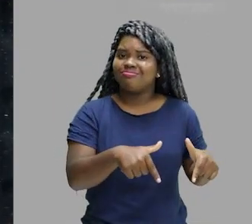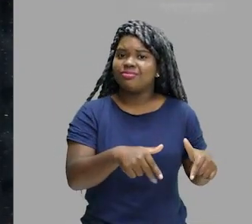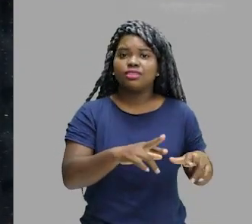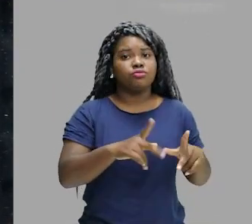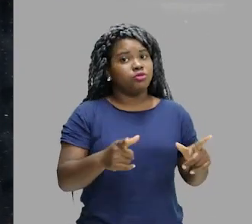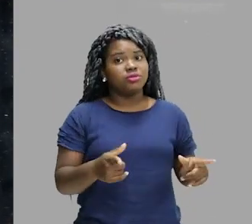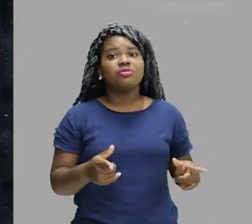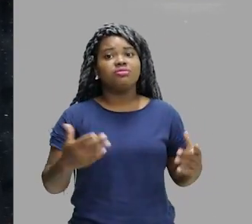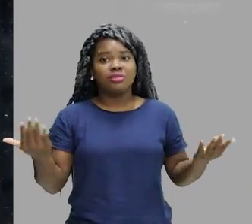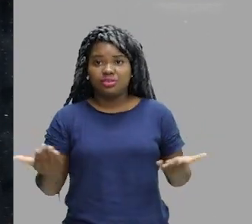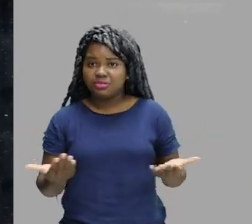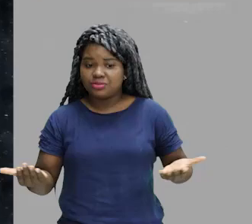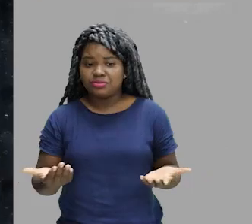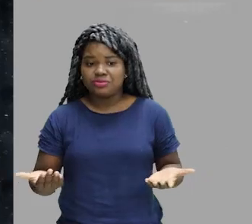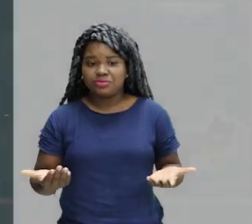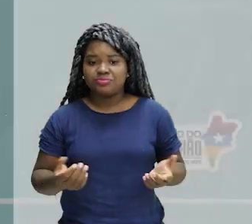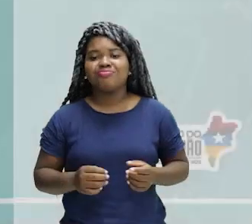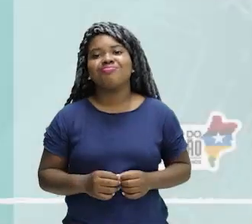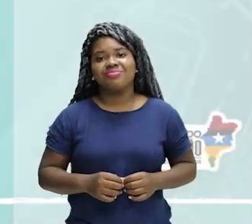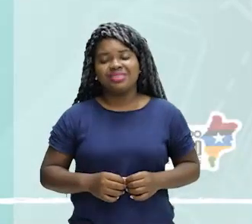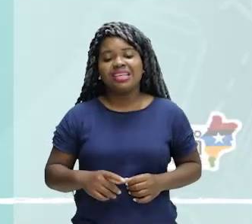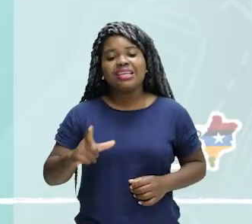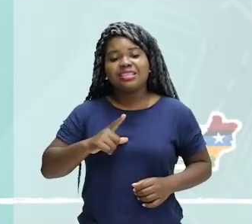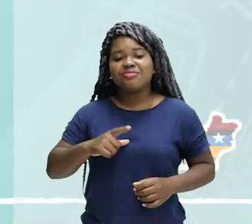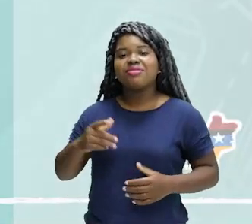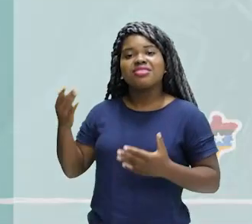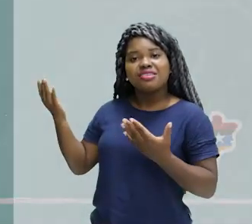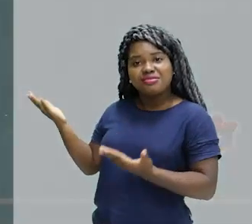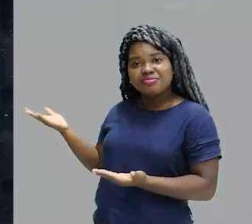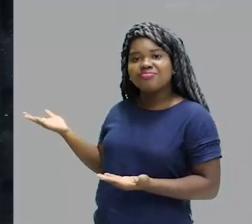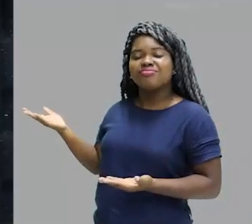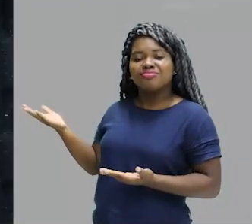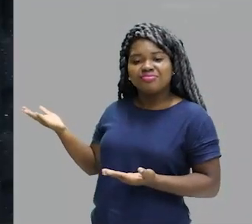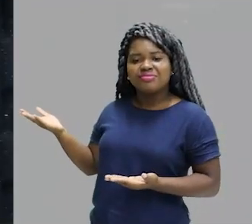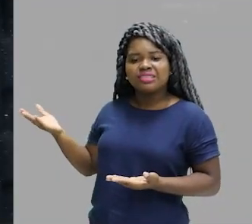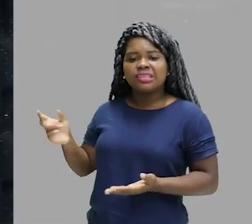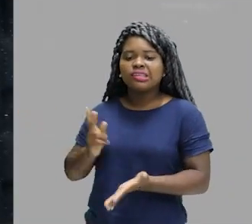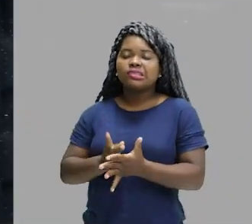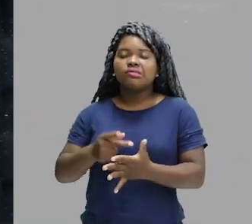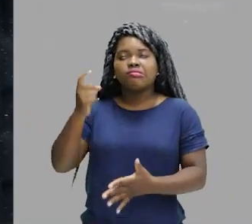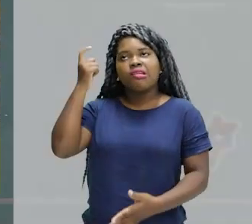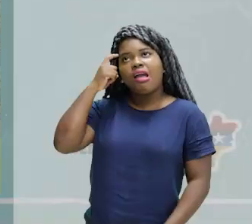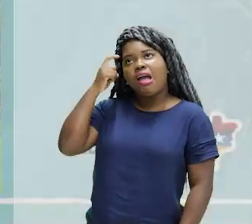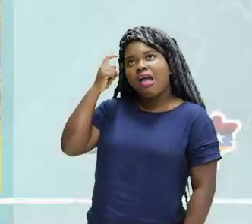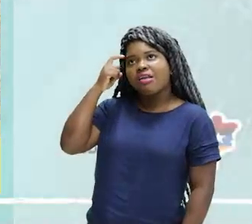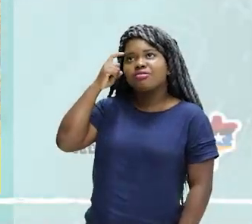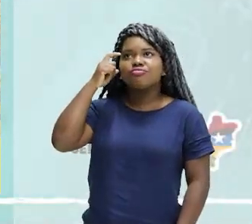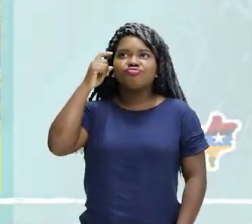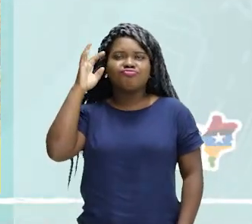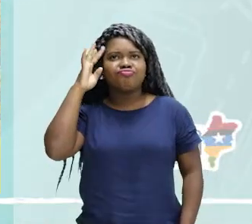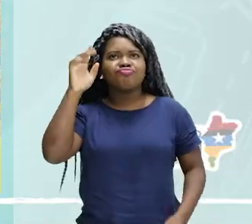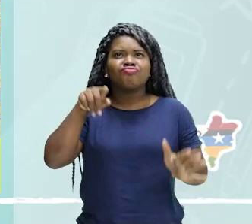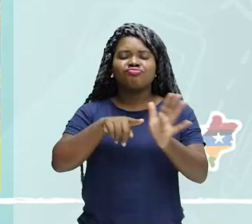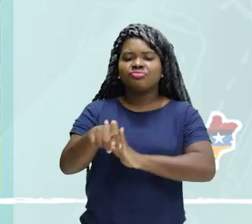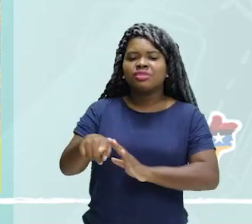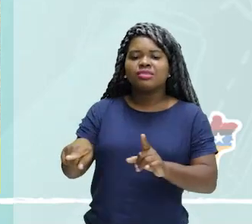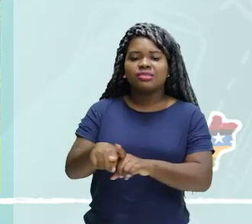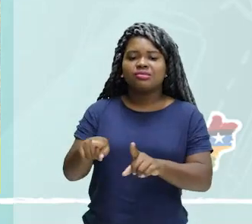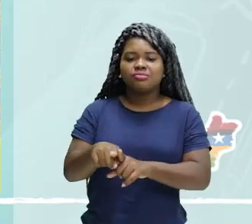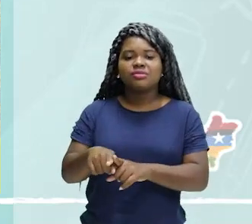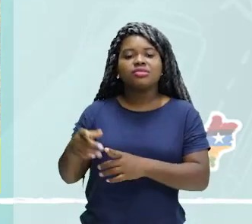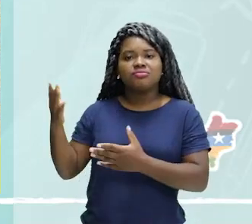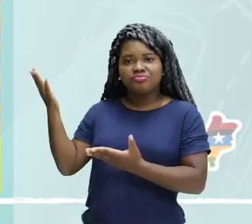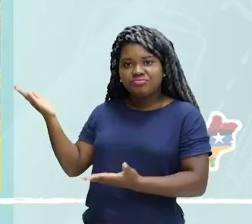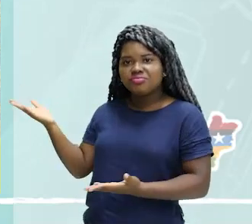gente vivencia hoje, será? Autorretrato dele, e ele sempre pensativo e questionador, né? Os cortadores de